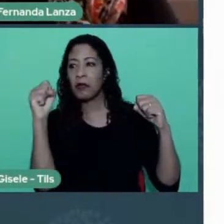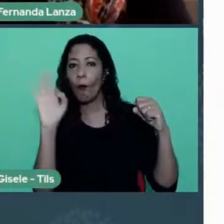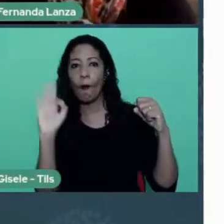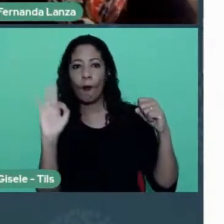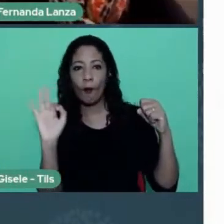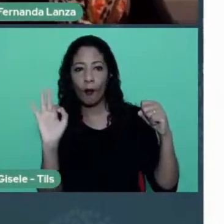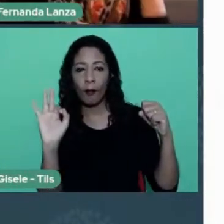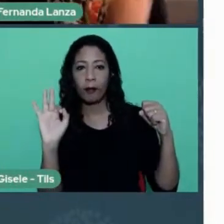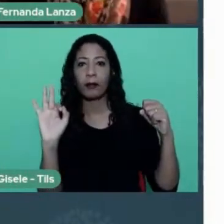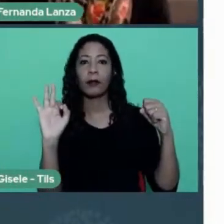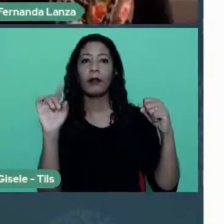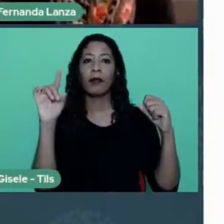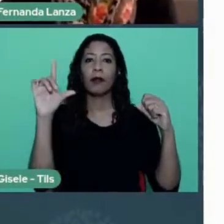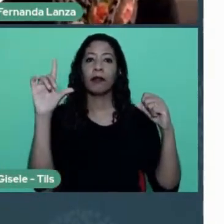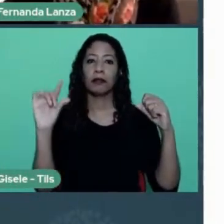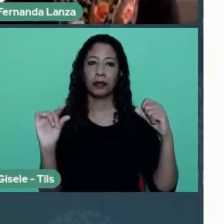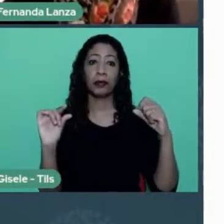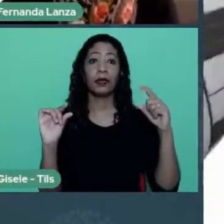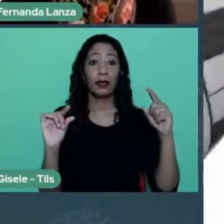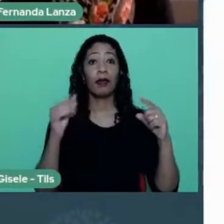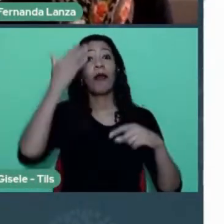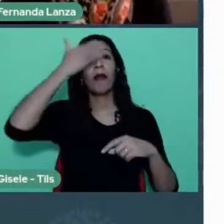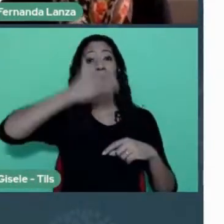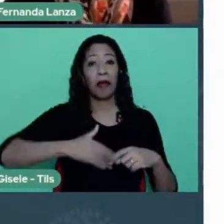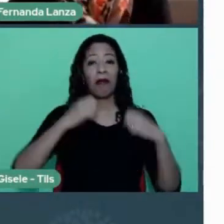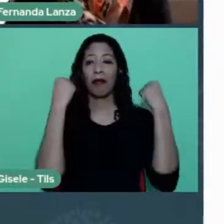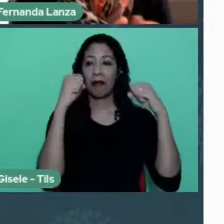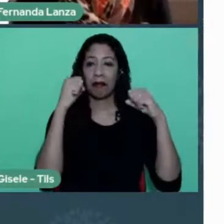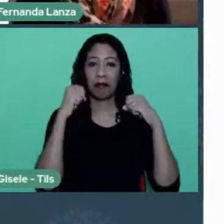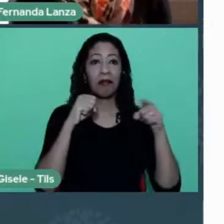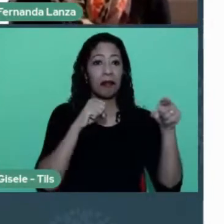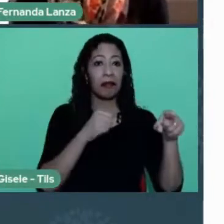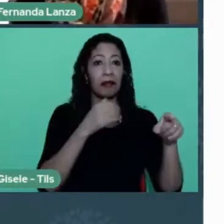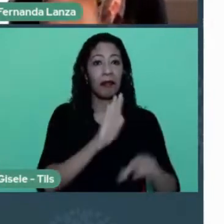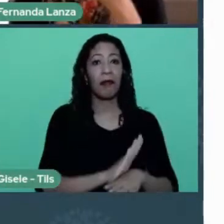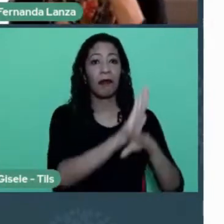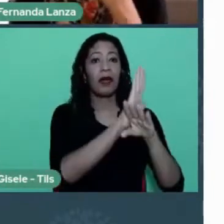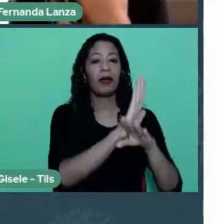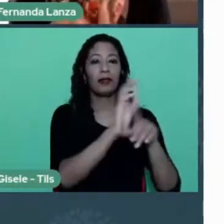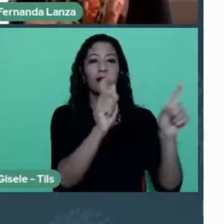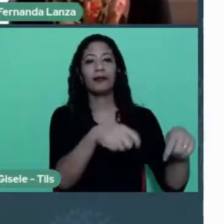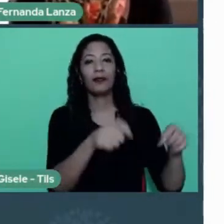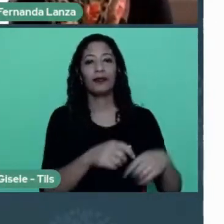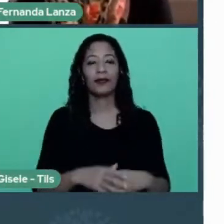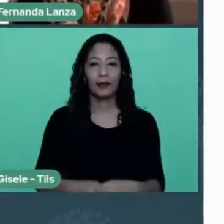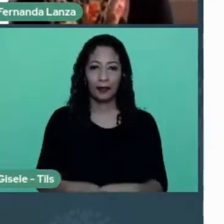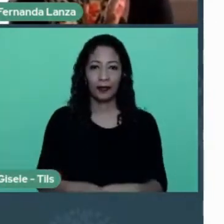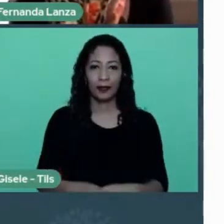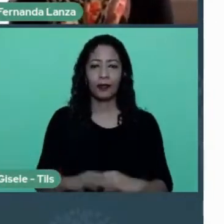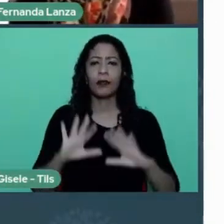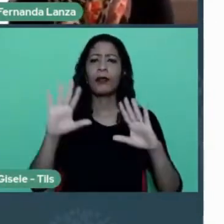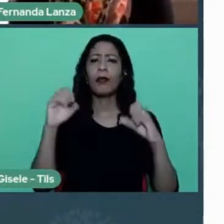controle, ou seja, inúmeros benefícios que o exercício pode trazer. Mas como que esse exercício traz todos